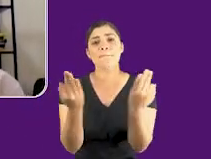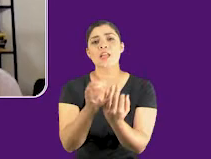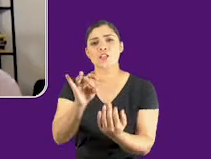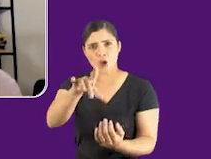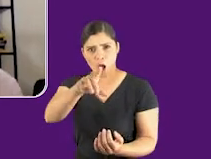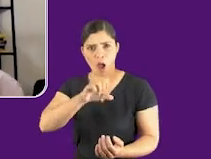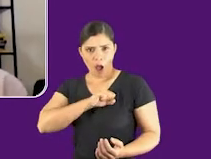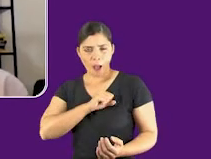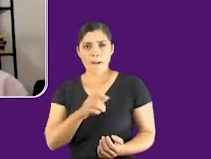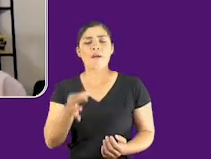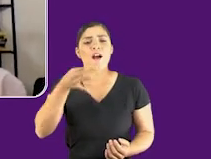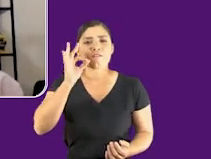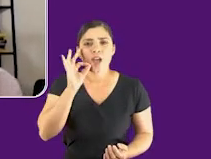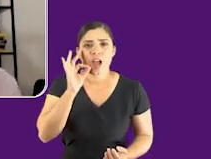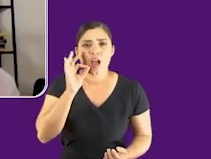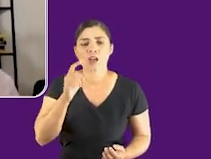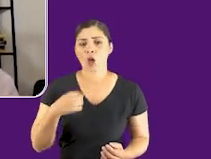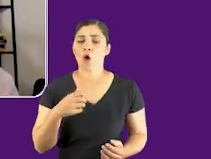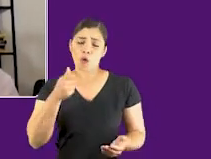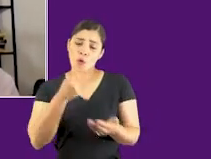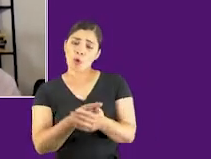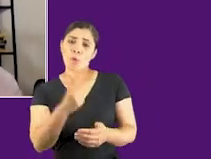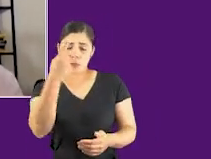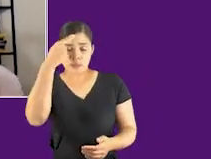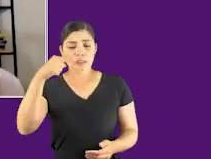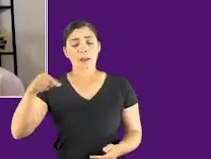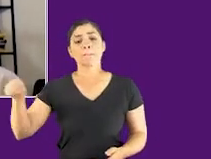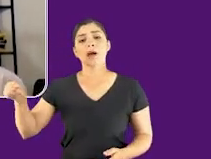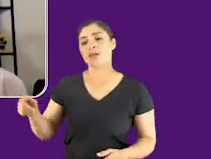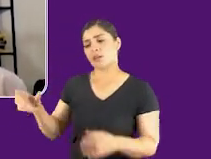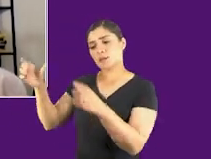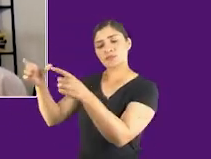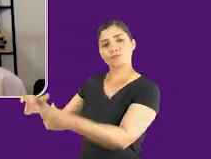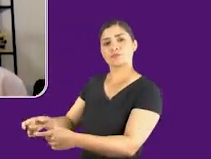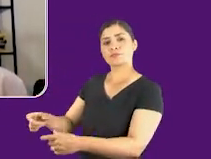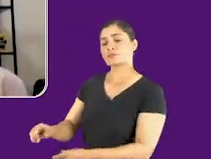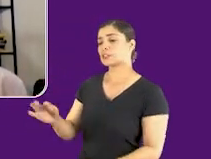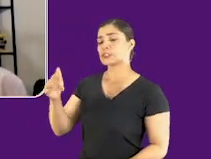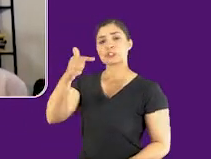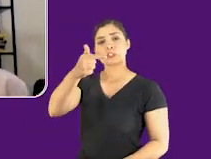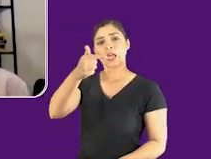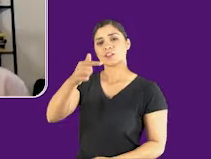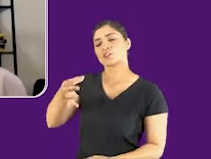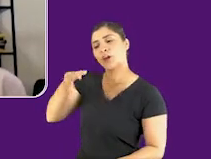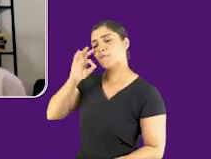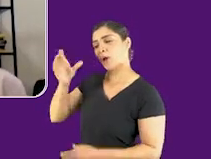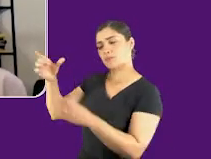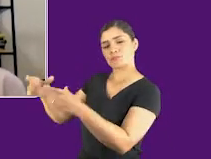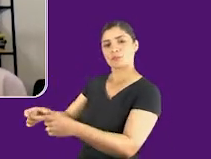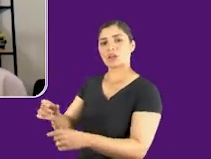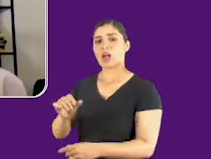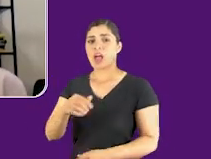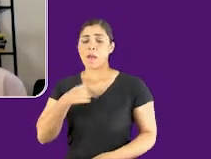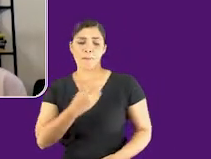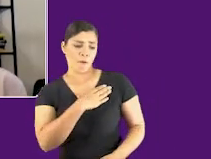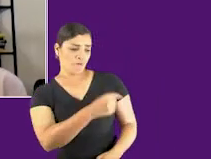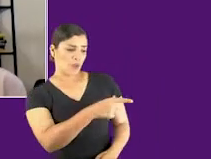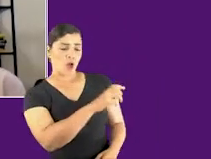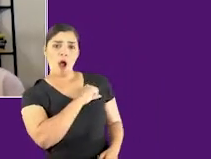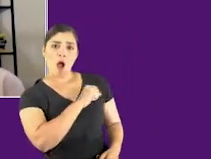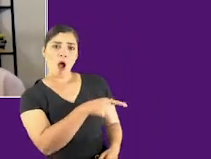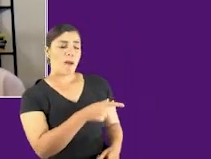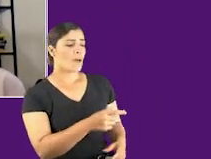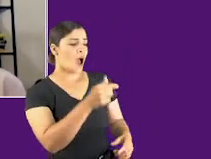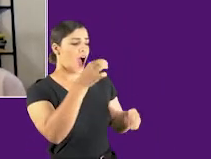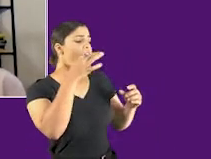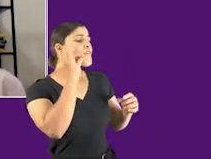cappuccino Você coloca ali ó eu vou comprar para uma semana Então coloca o 7 capuccino a minha mulher e os meus filhos gostam por longo é